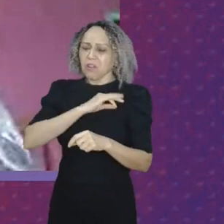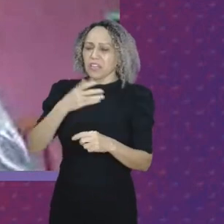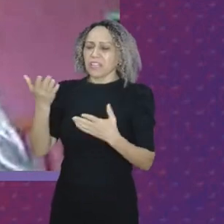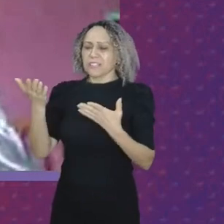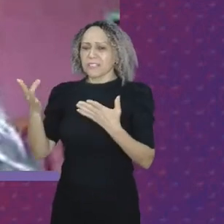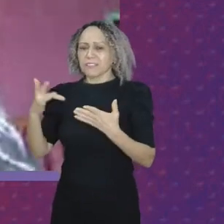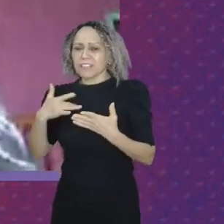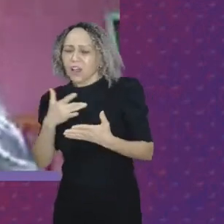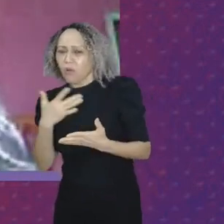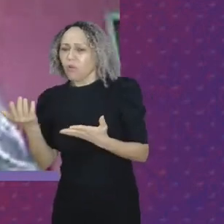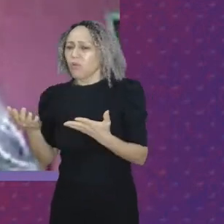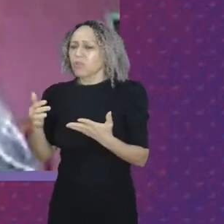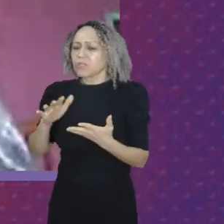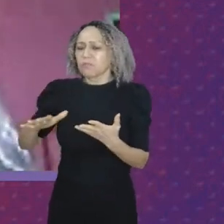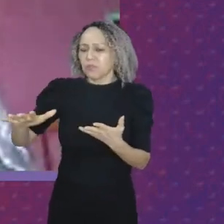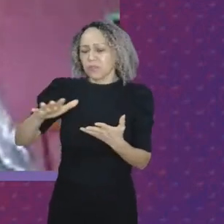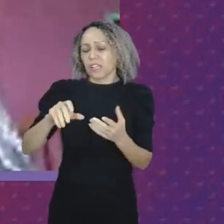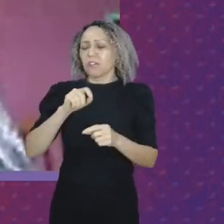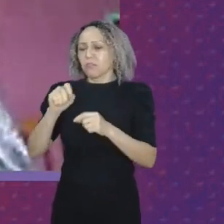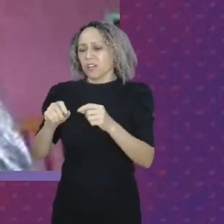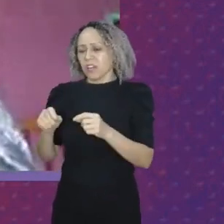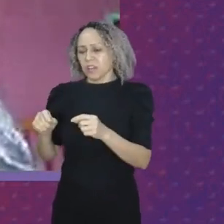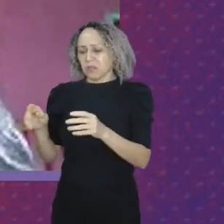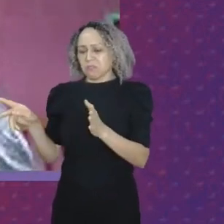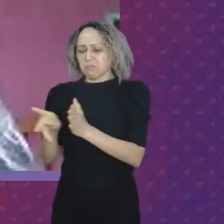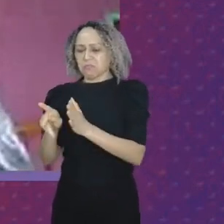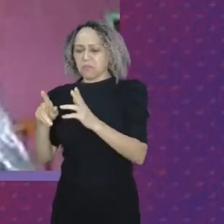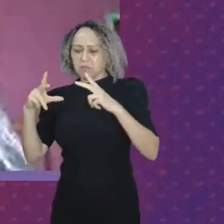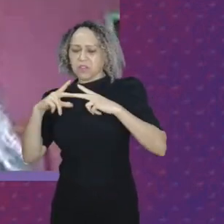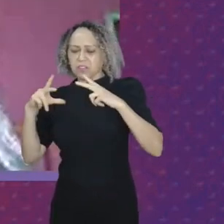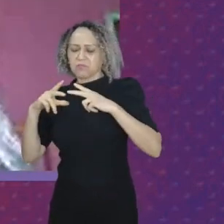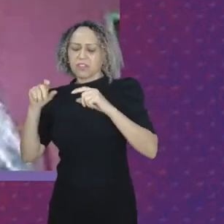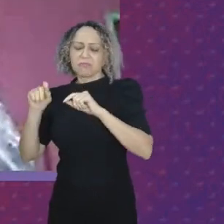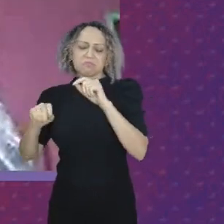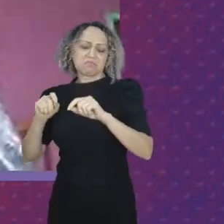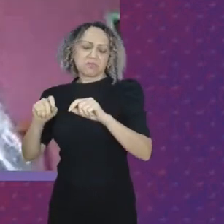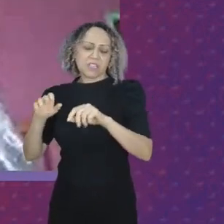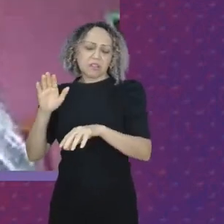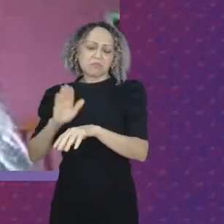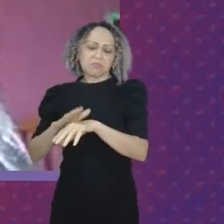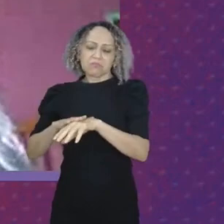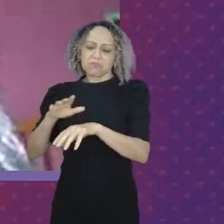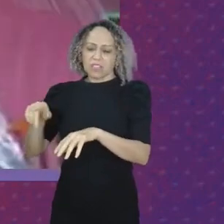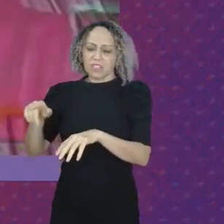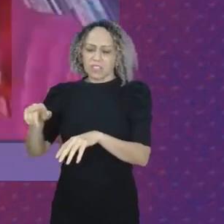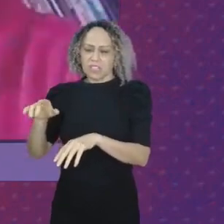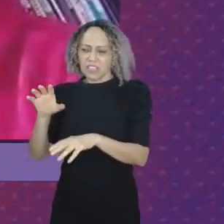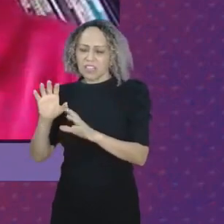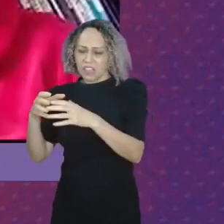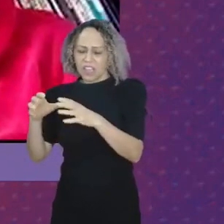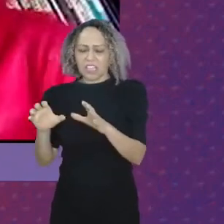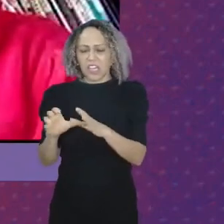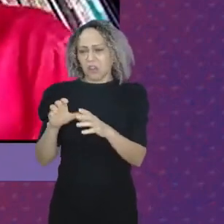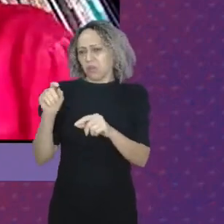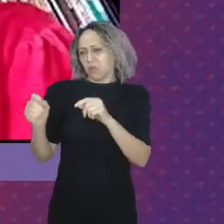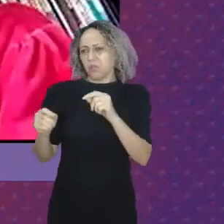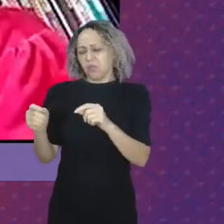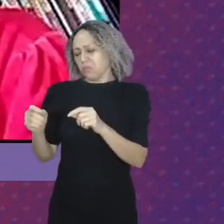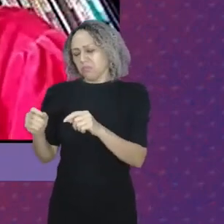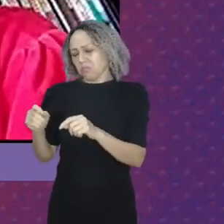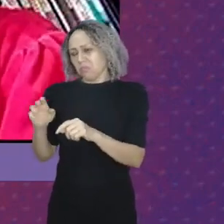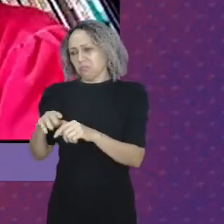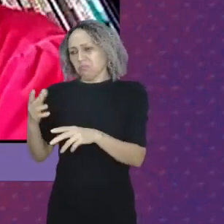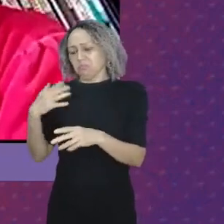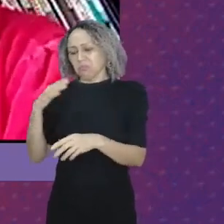uma situação onde cada grupo faz aquilo que quer e organiza o seu território, né, de forma armada, da forma que bem entende.